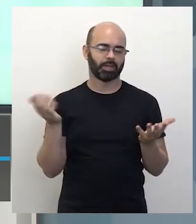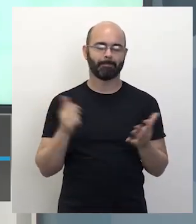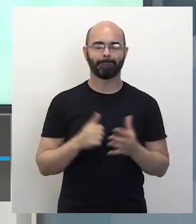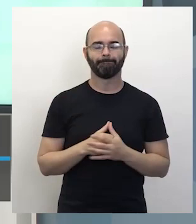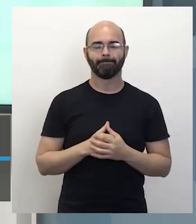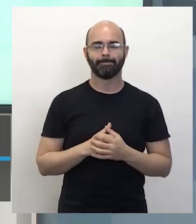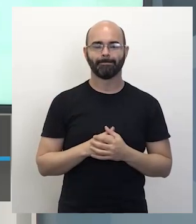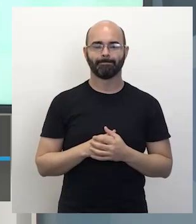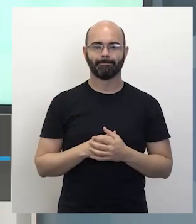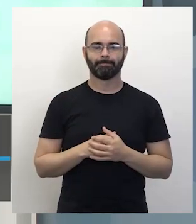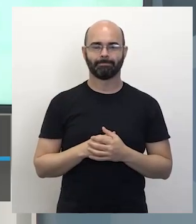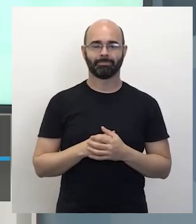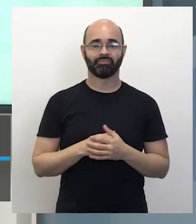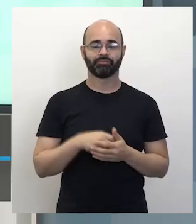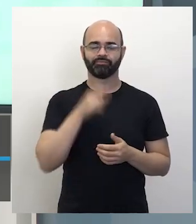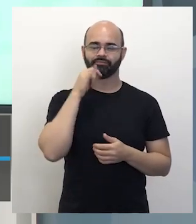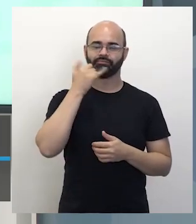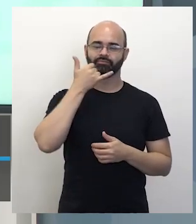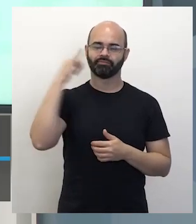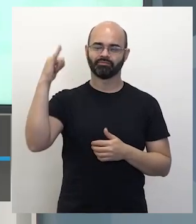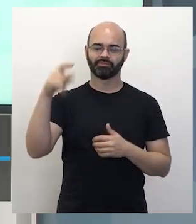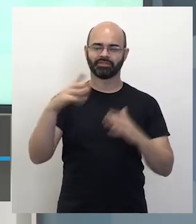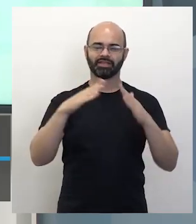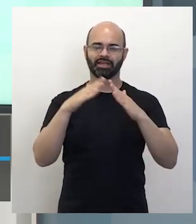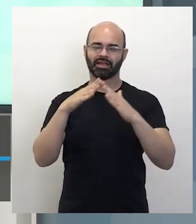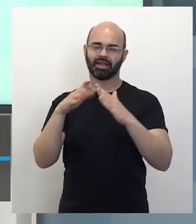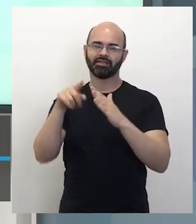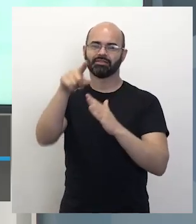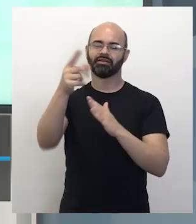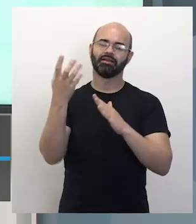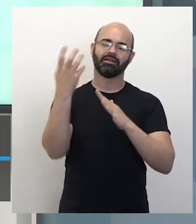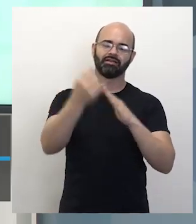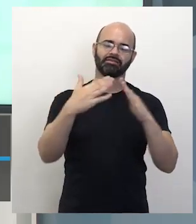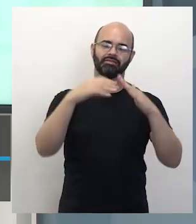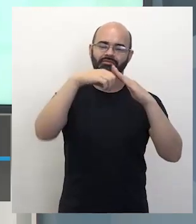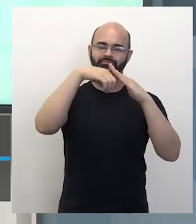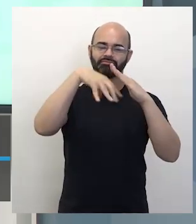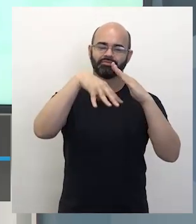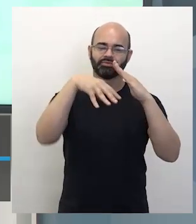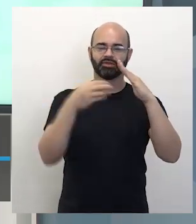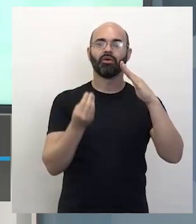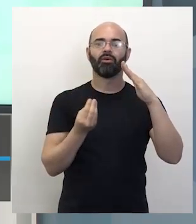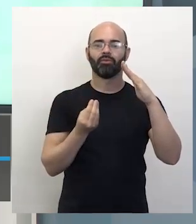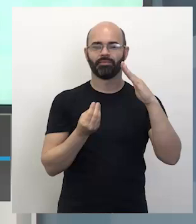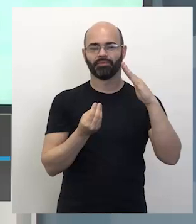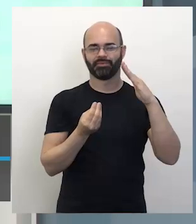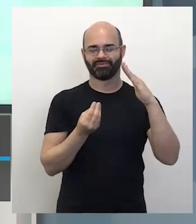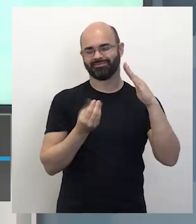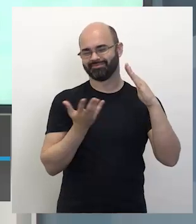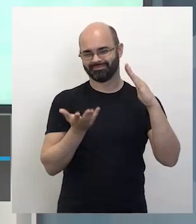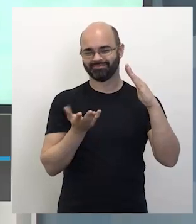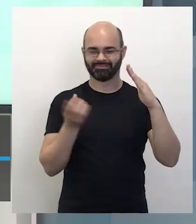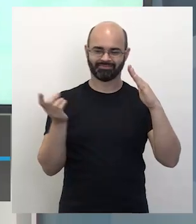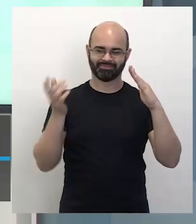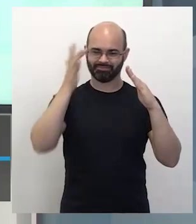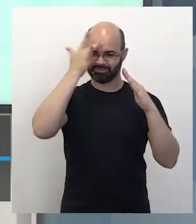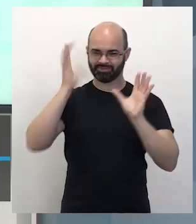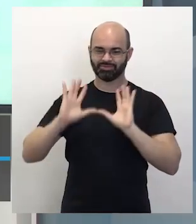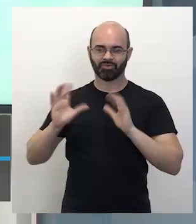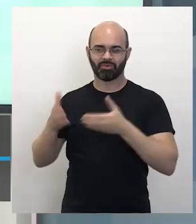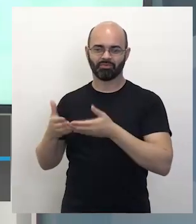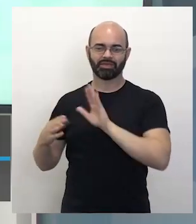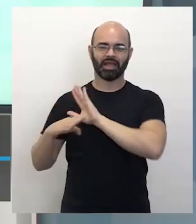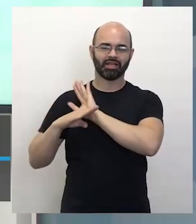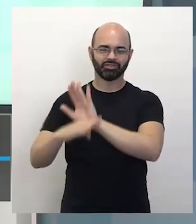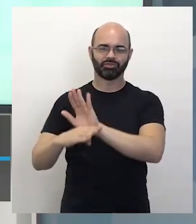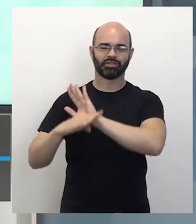também como que a energia chega na sua casa, como que a luz chega na sua casa. Então, ao mesmo tempo que a gente vive em comunidade, a gente precisa